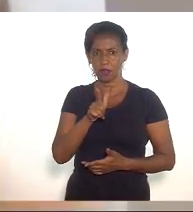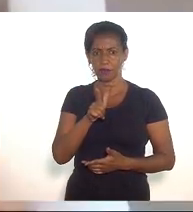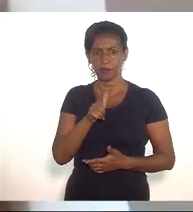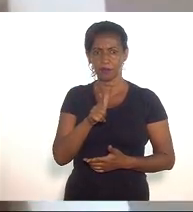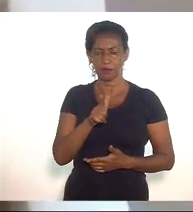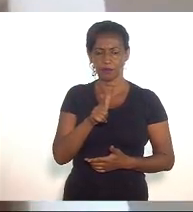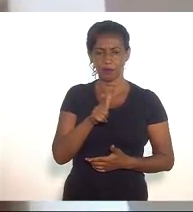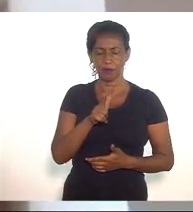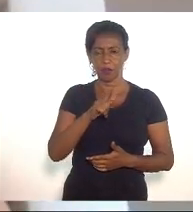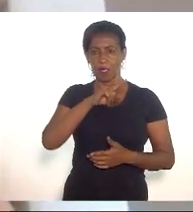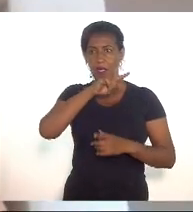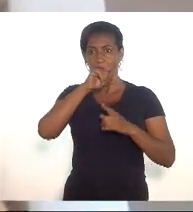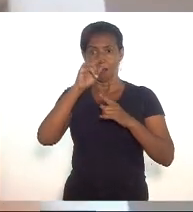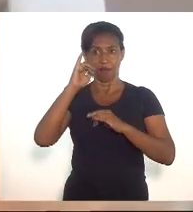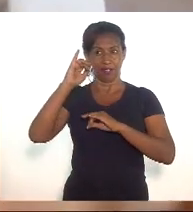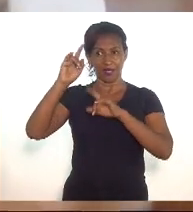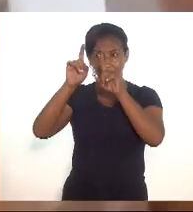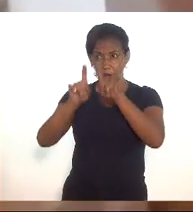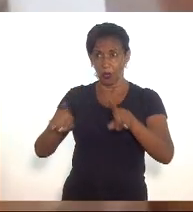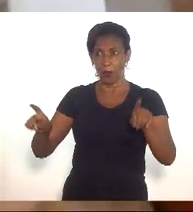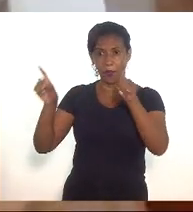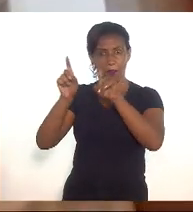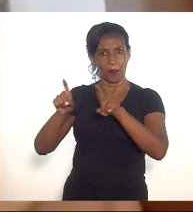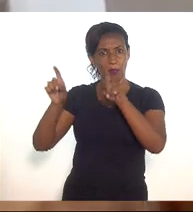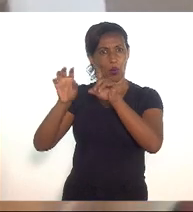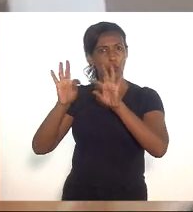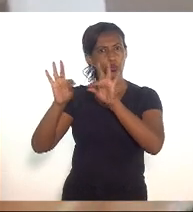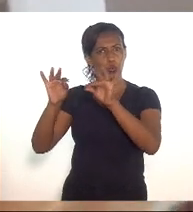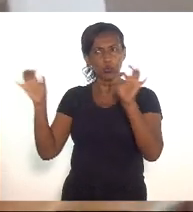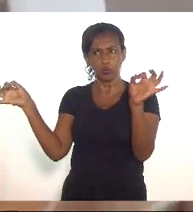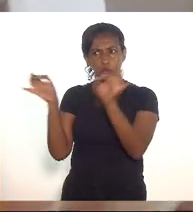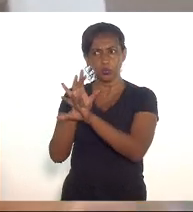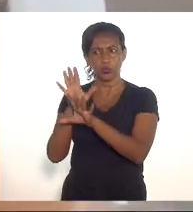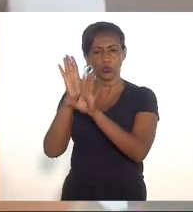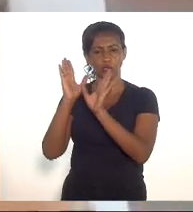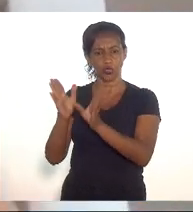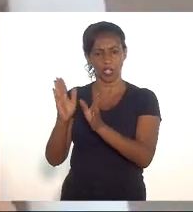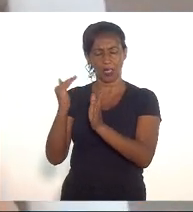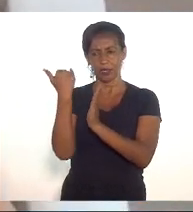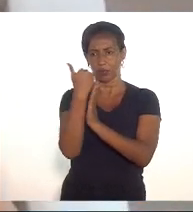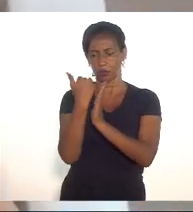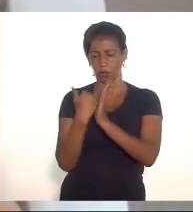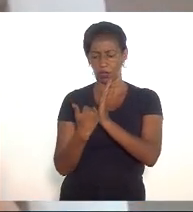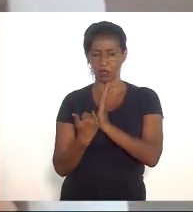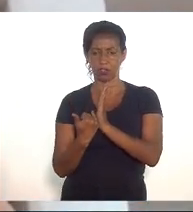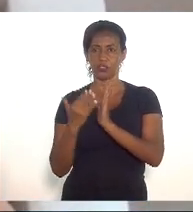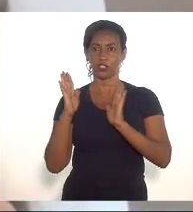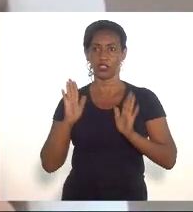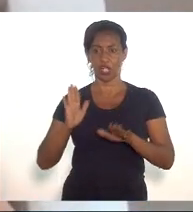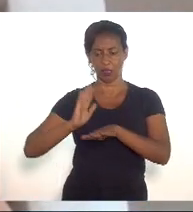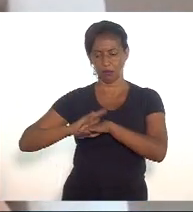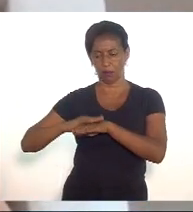estar todo amarrado. Então, na hora que a gente gerar, dentro do plano estratégico,